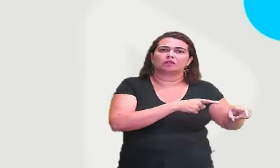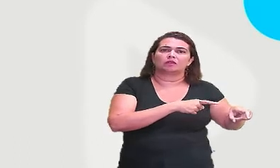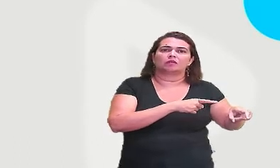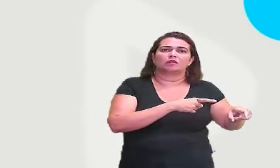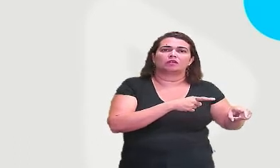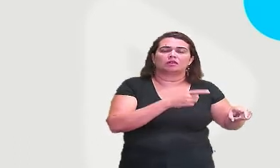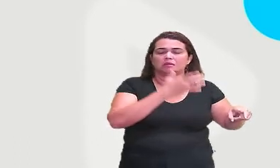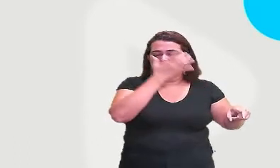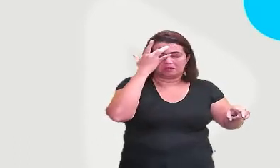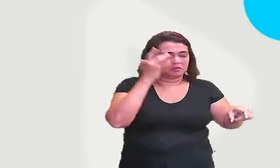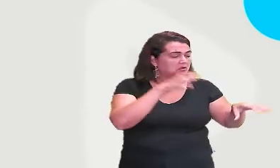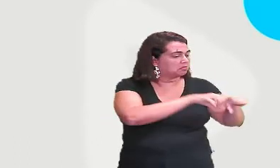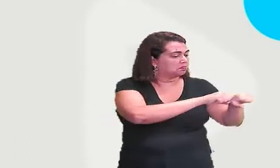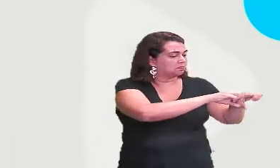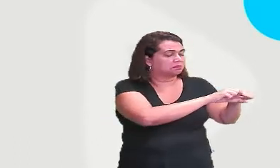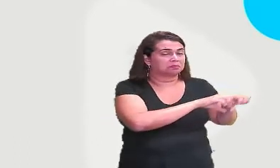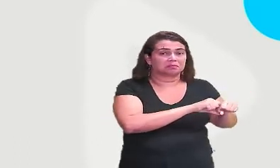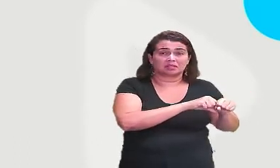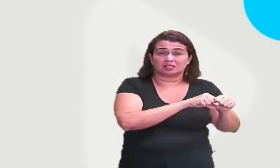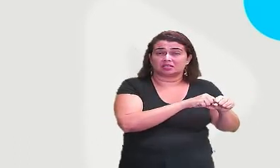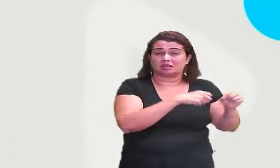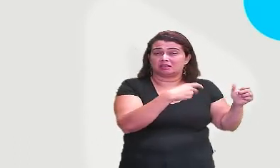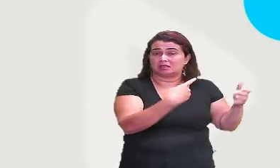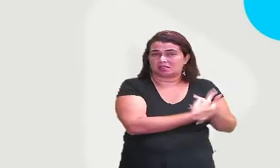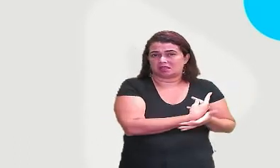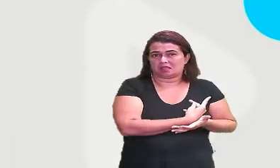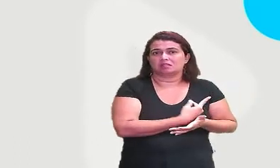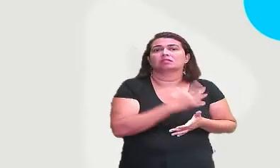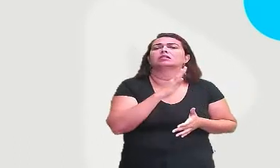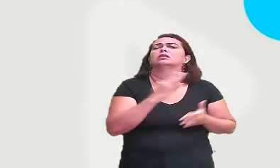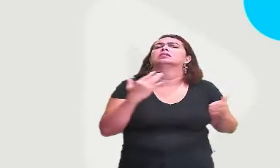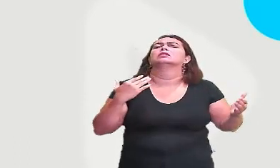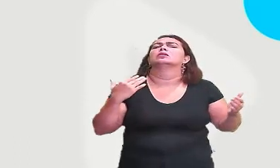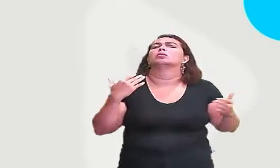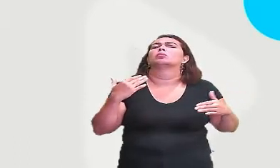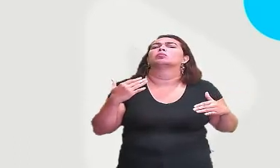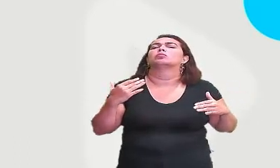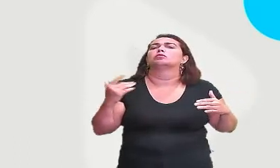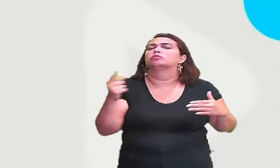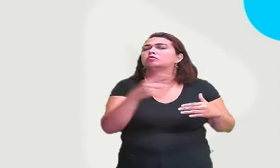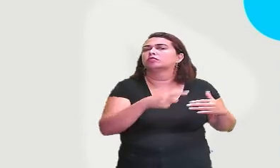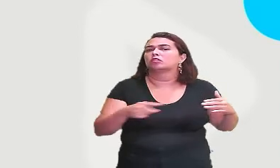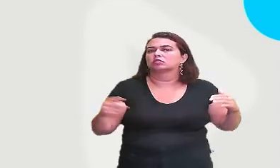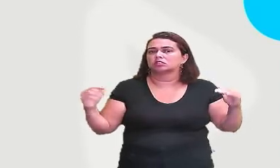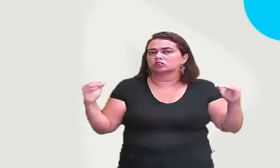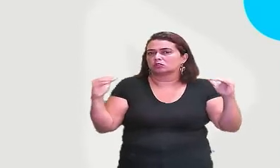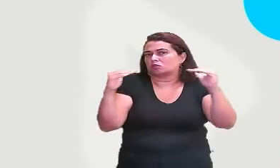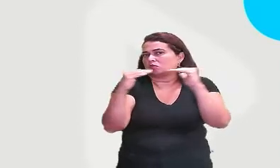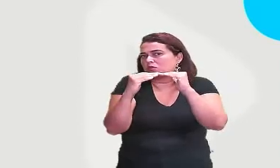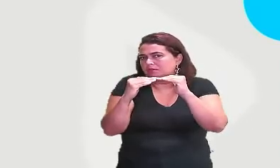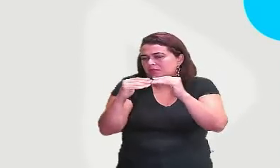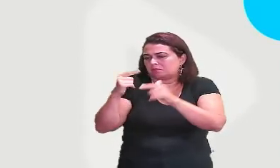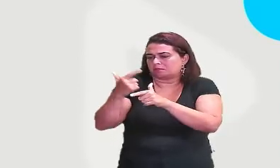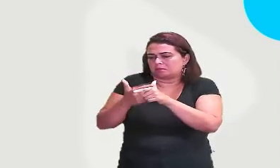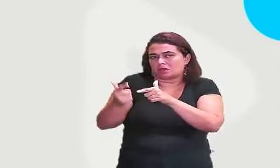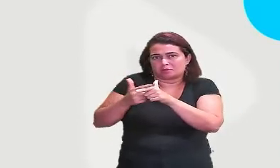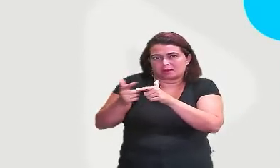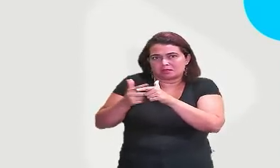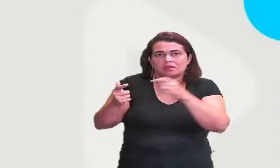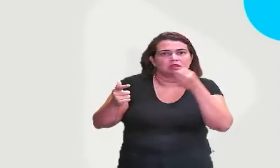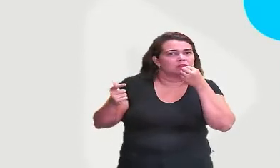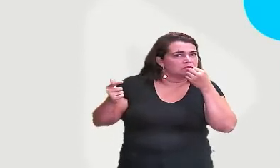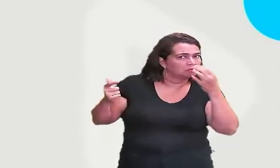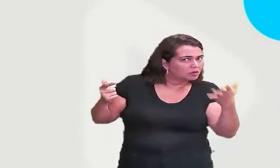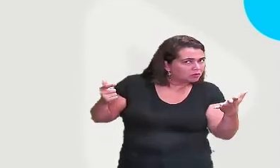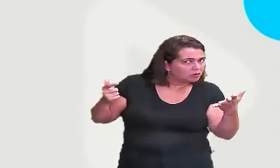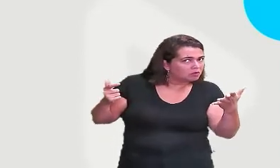muitas melhorias. Relacionem alguns desses problemas e benefícios. No seu caderninho, você